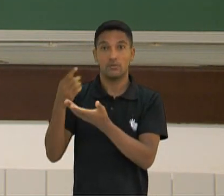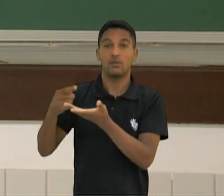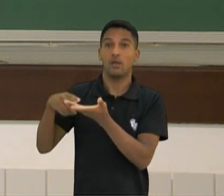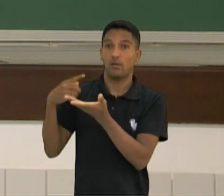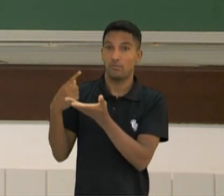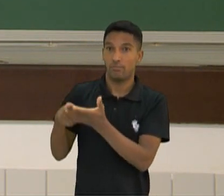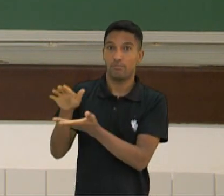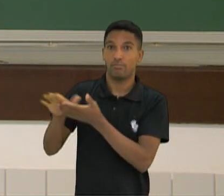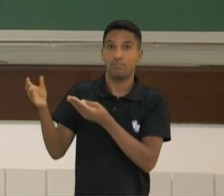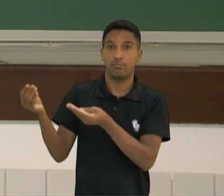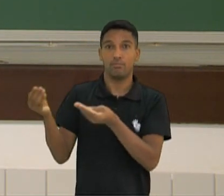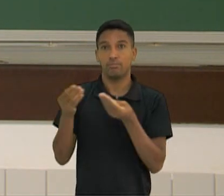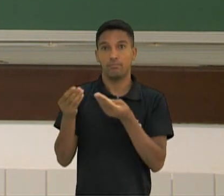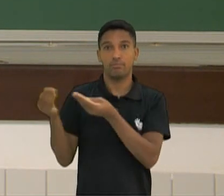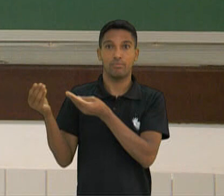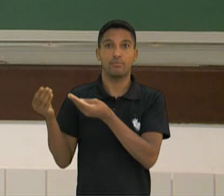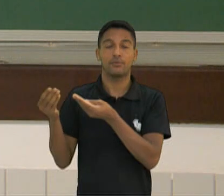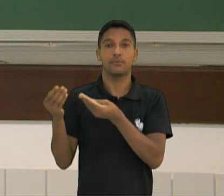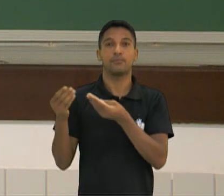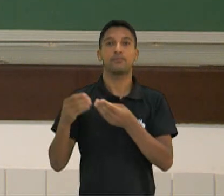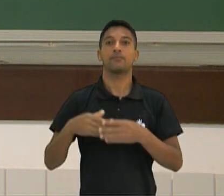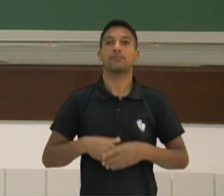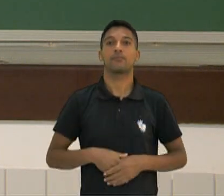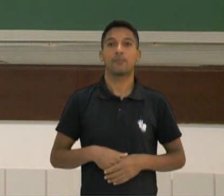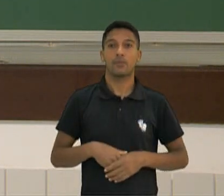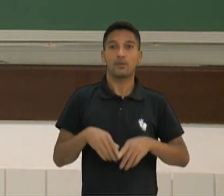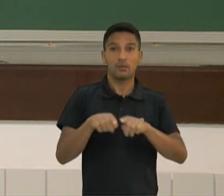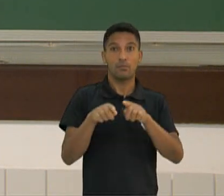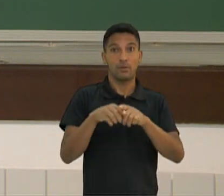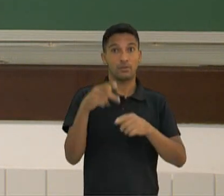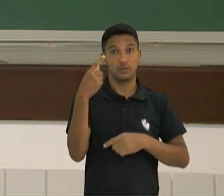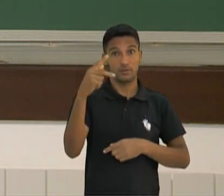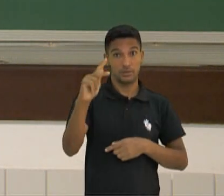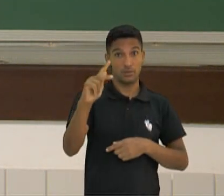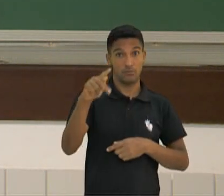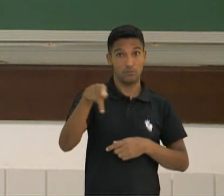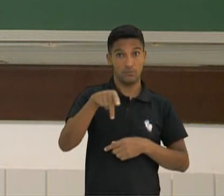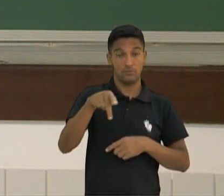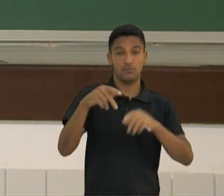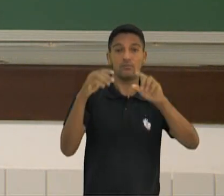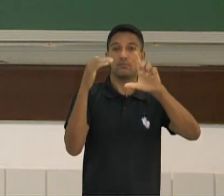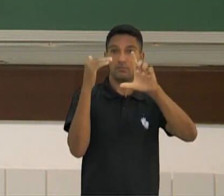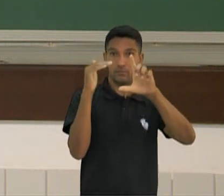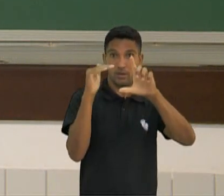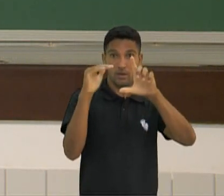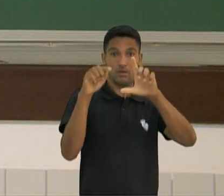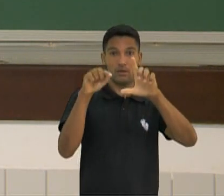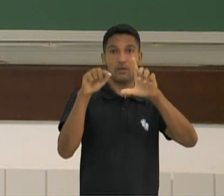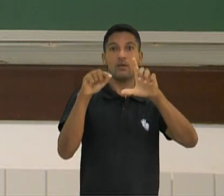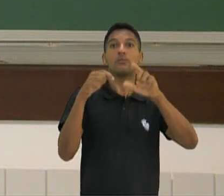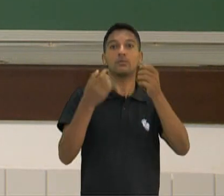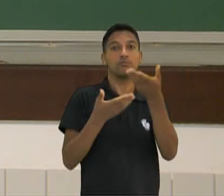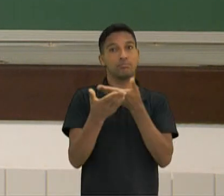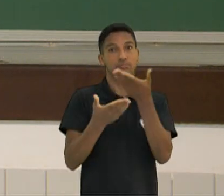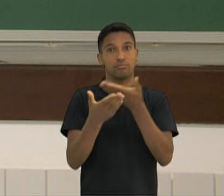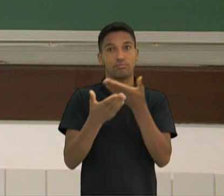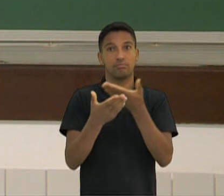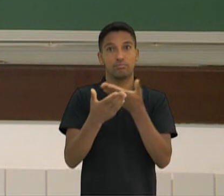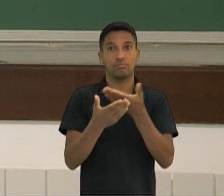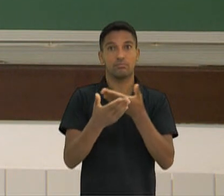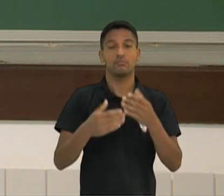contato direto com o seu professor para o aprofundamento e sistematização do que nós vemos aqui no seu dia a dia